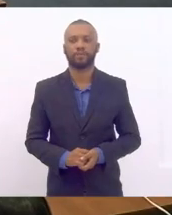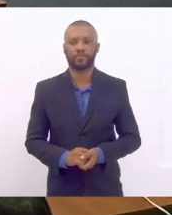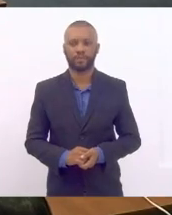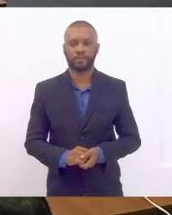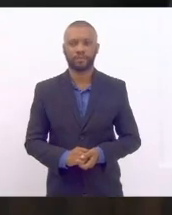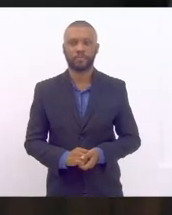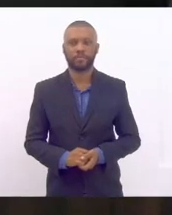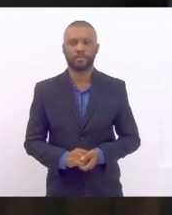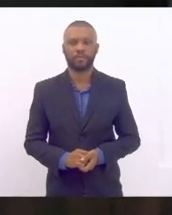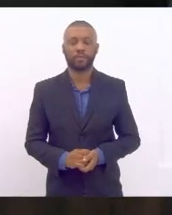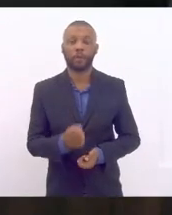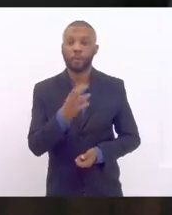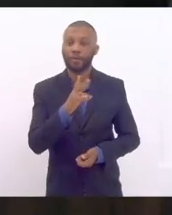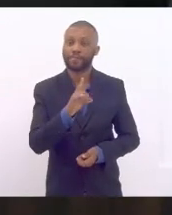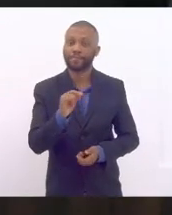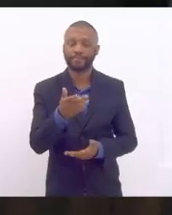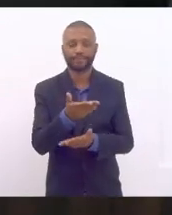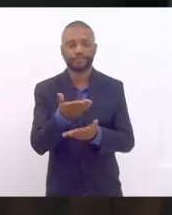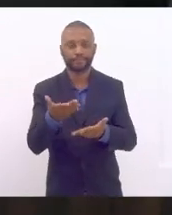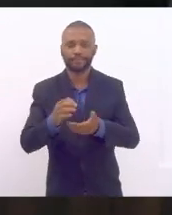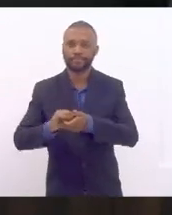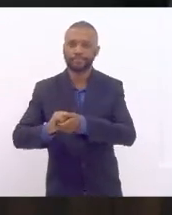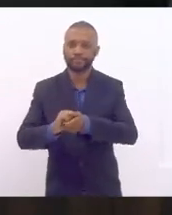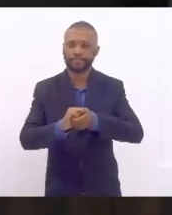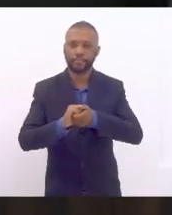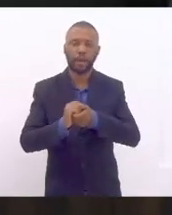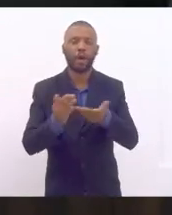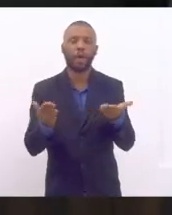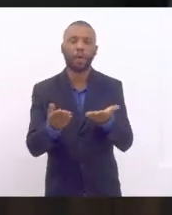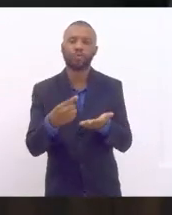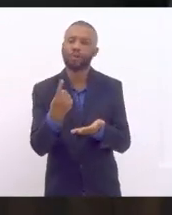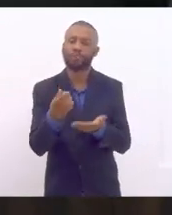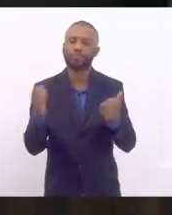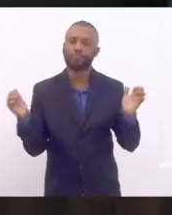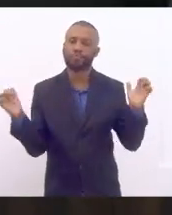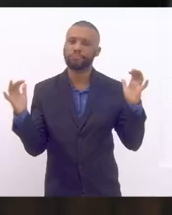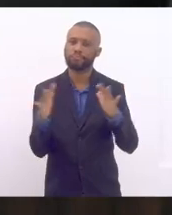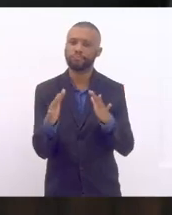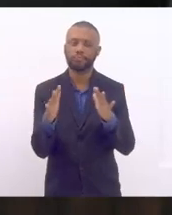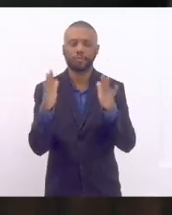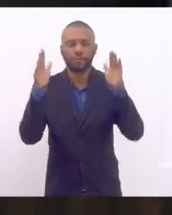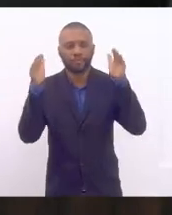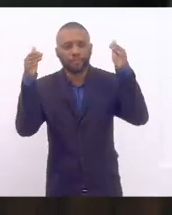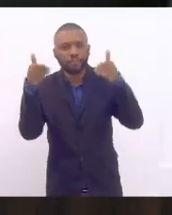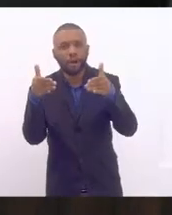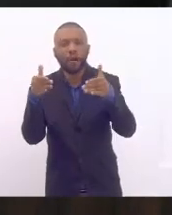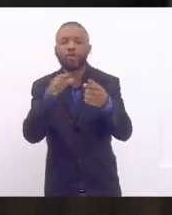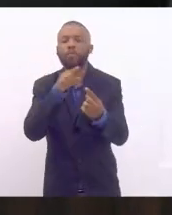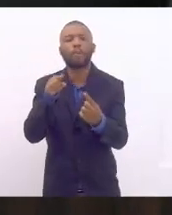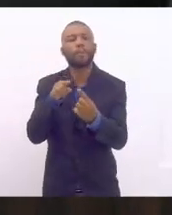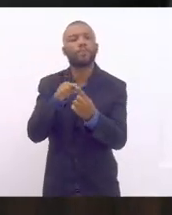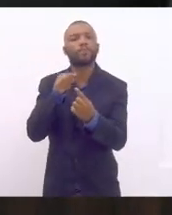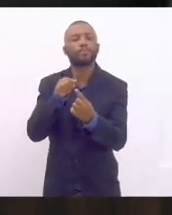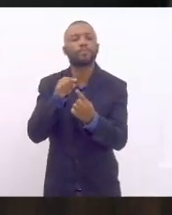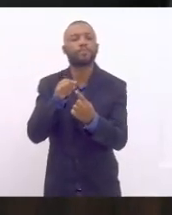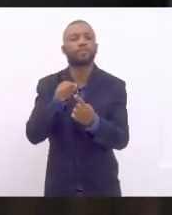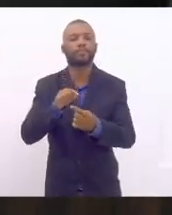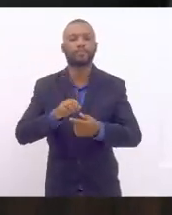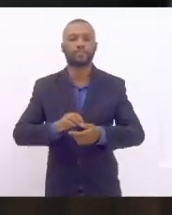Olá bom dia a todas e todos hoje Nós nos reunimos aqui para mim